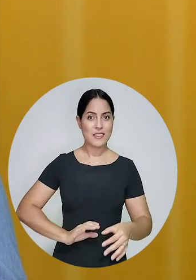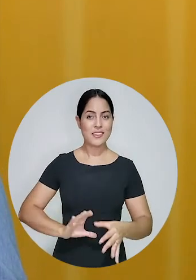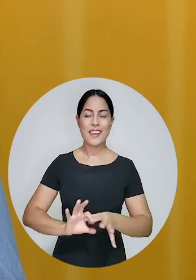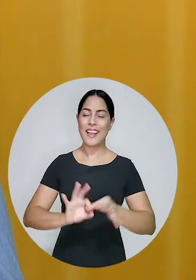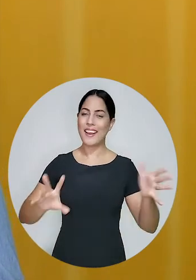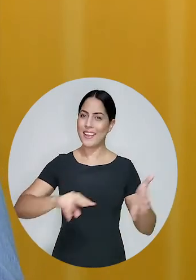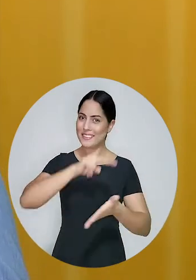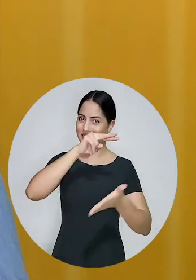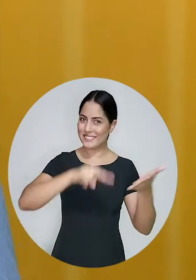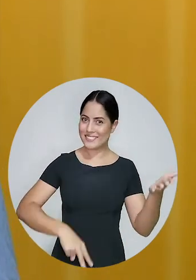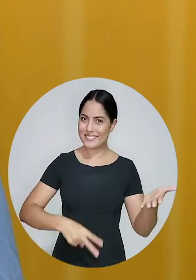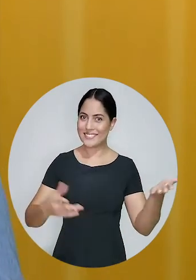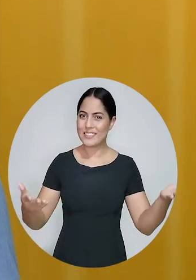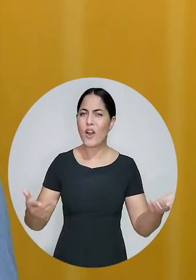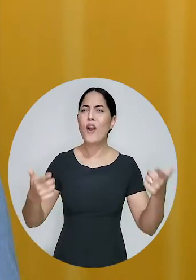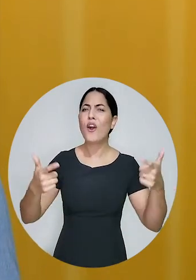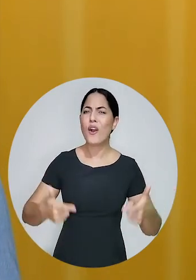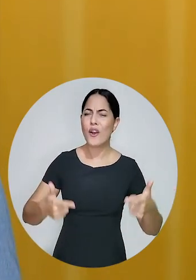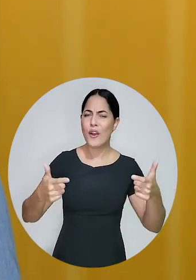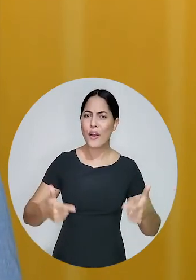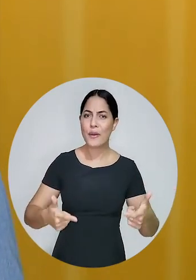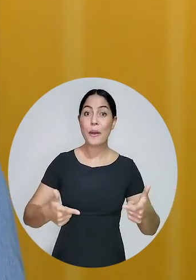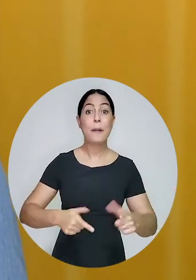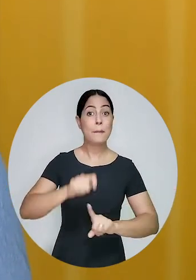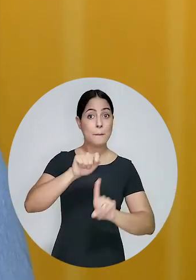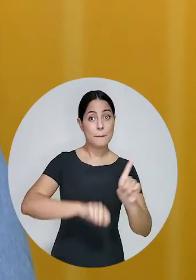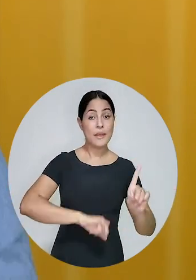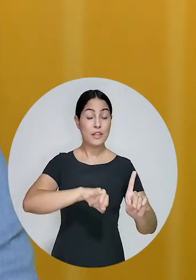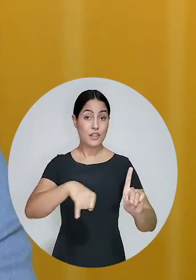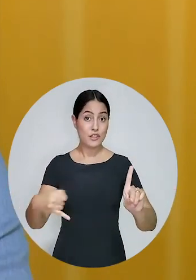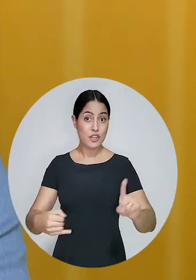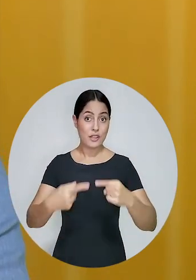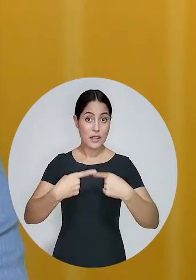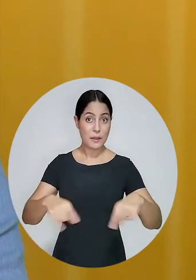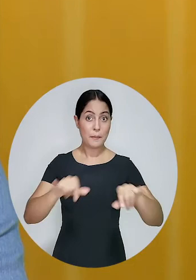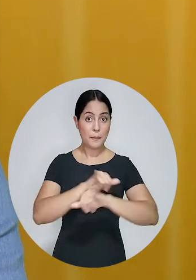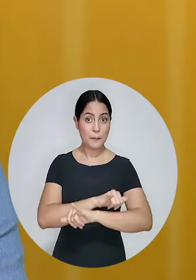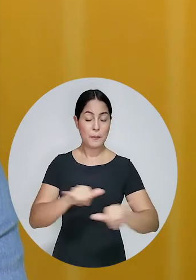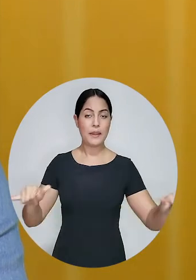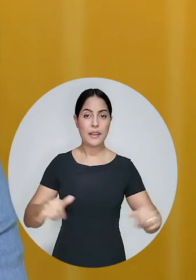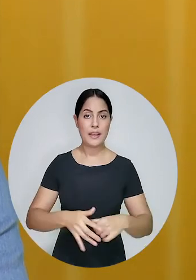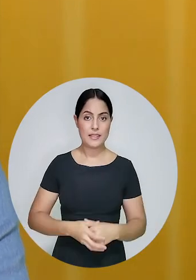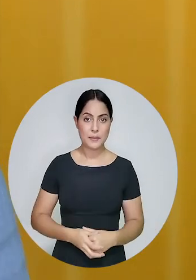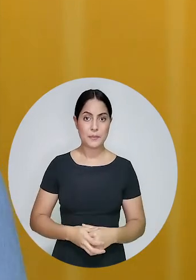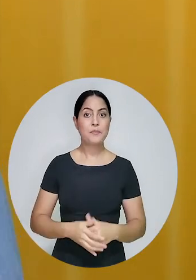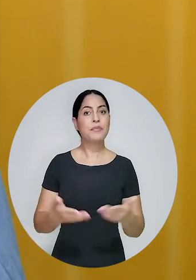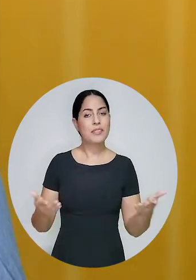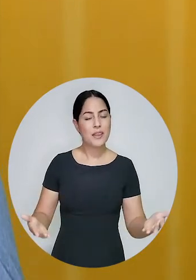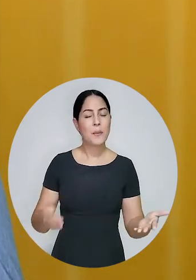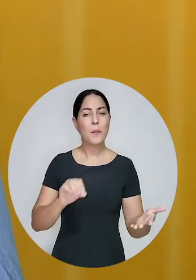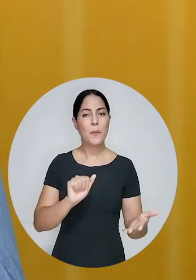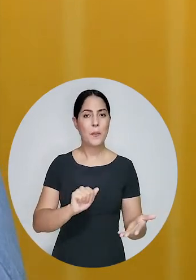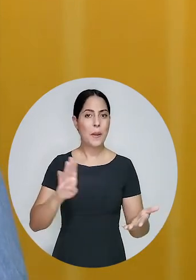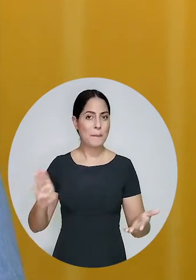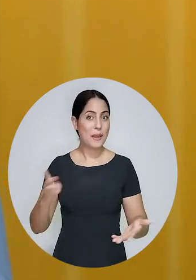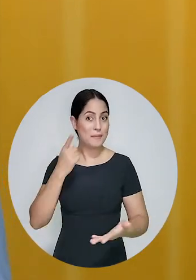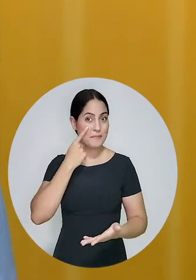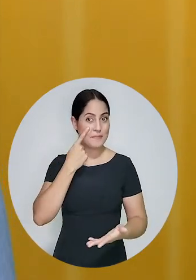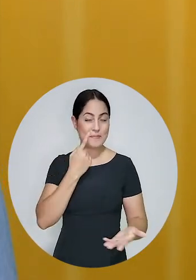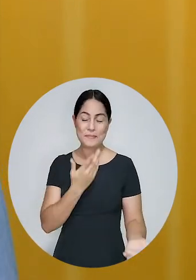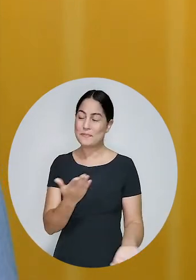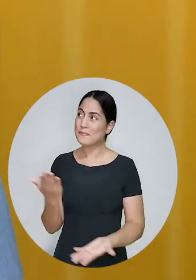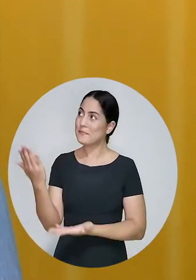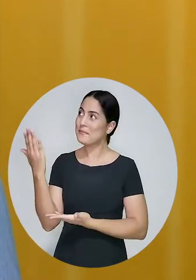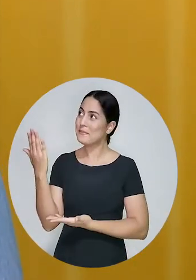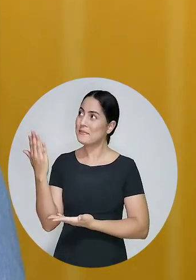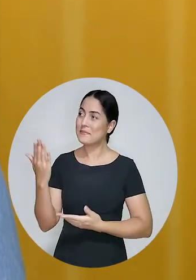e Cidadania deste ano já está disponível para leitura. A publicação do mês de janeiro traz destaques da Ordem dos